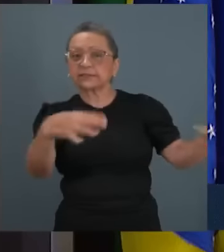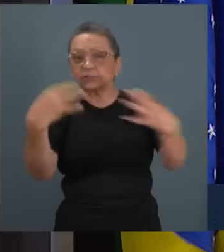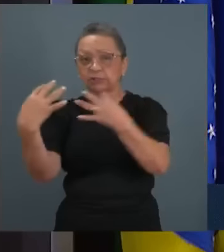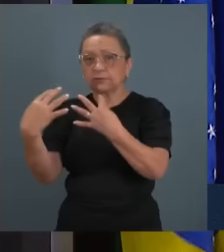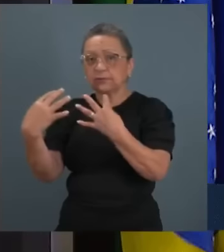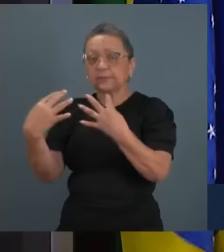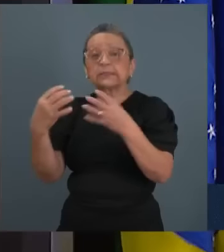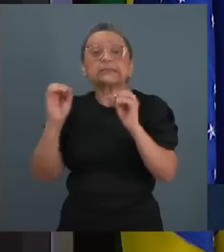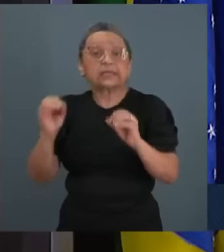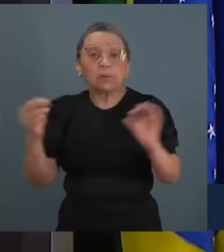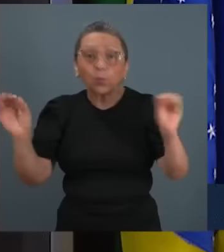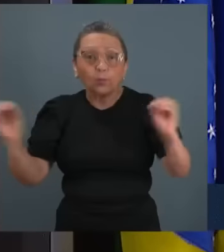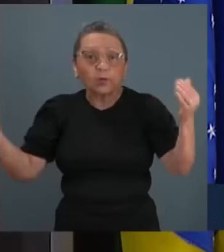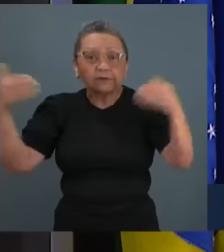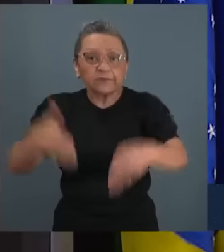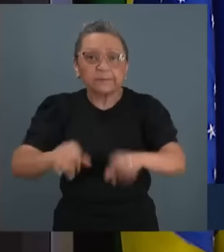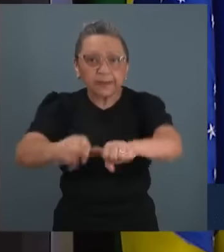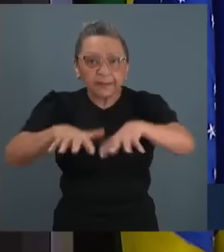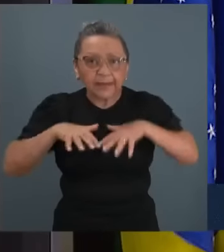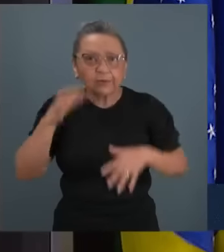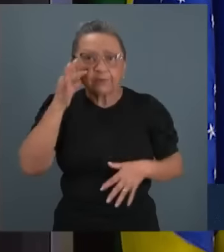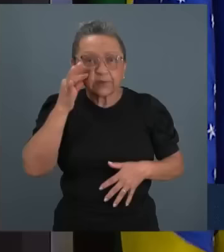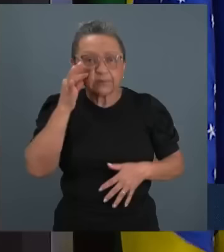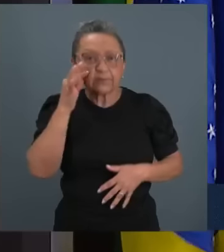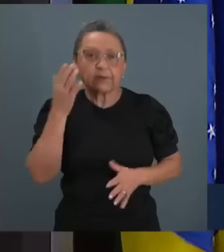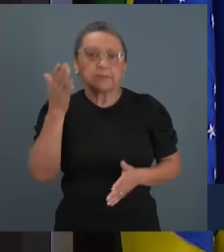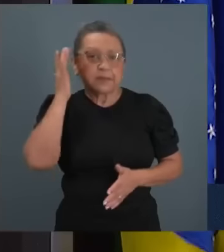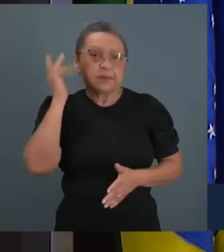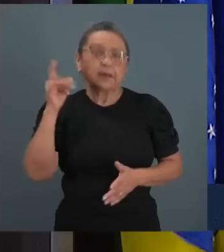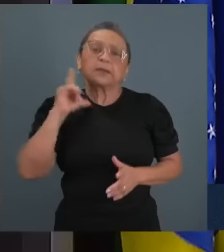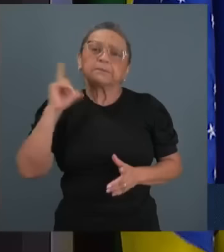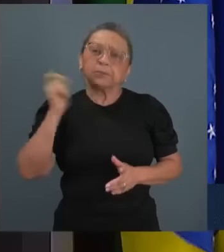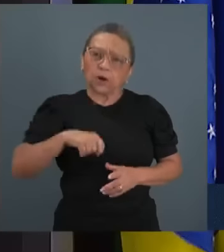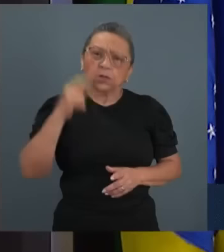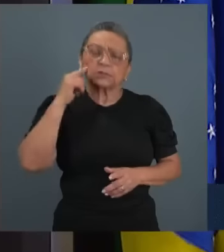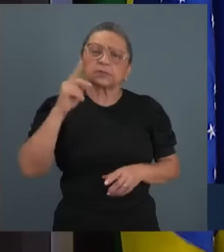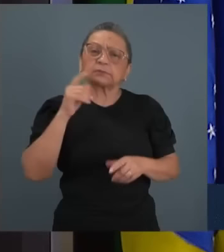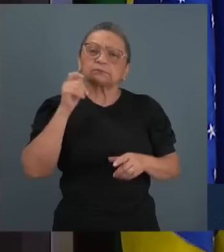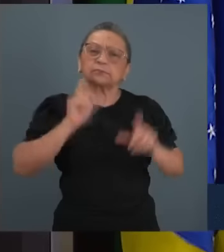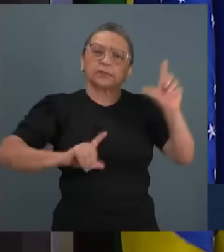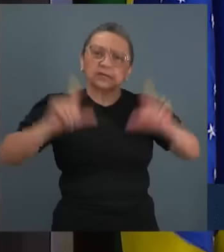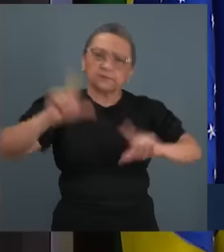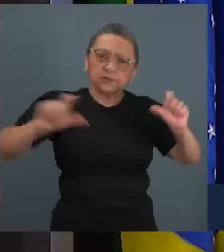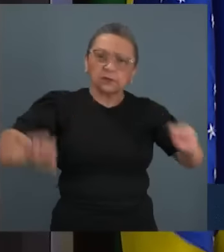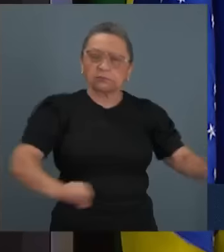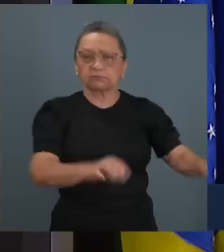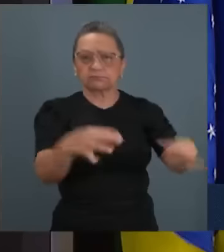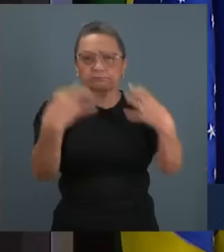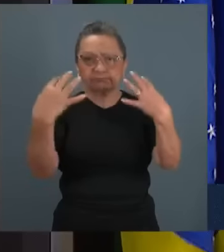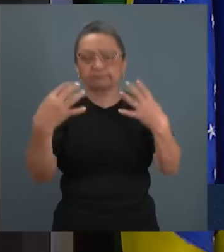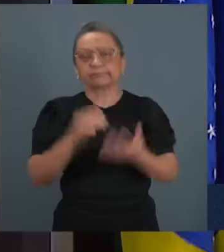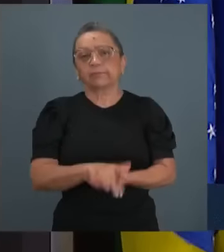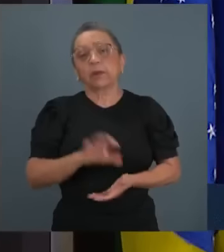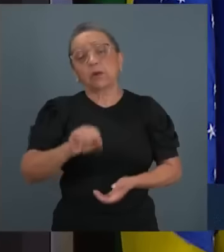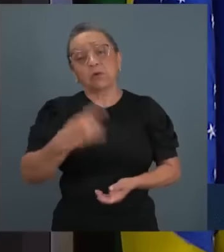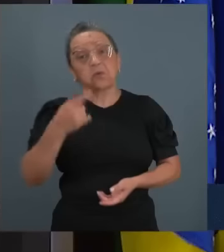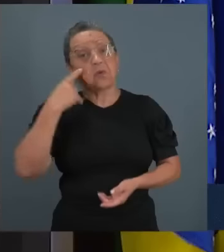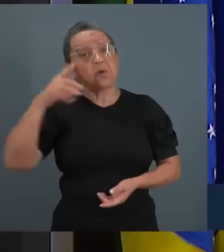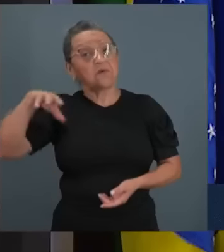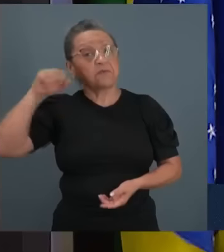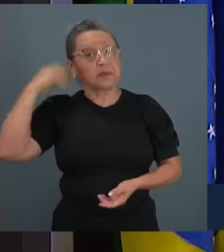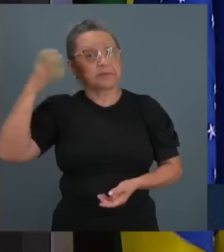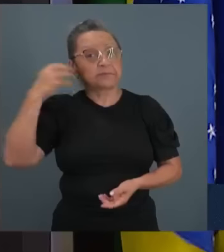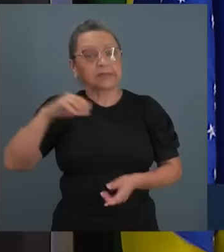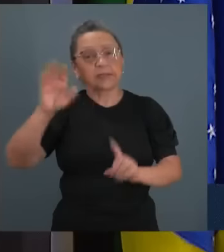que não puder vir a esse plenário amanhã, que possa assistir pela TV Senado e o Rádio Senado essa homenagem